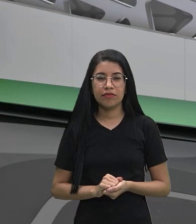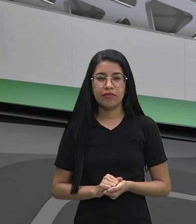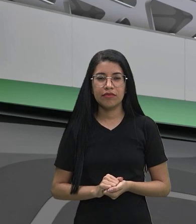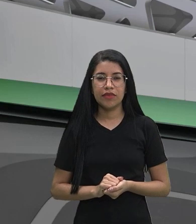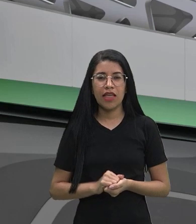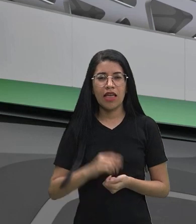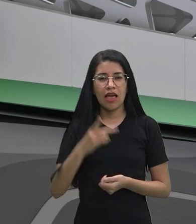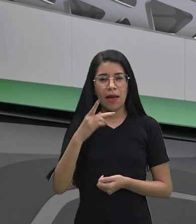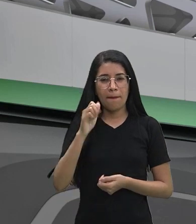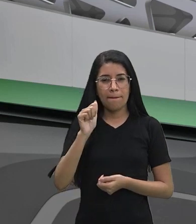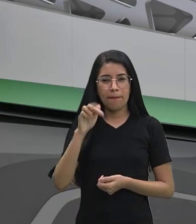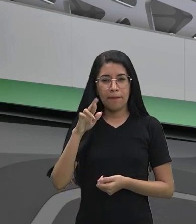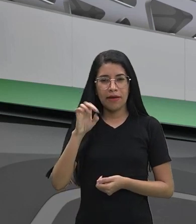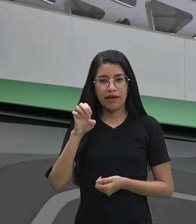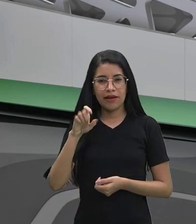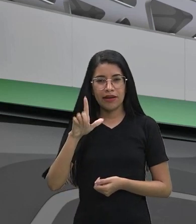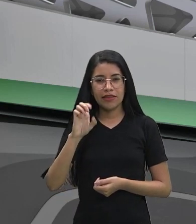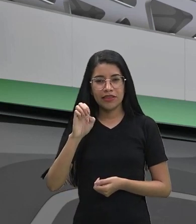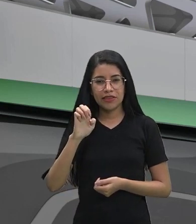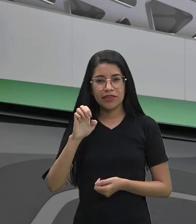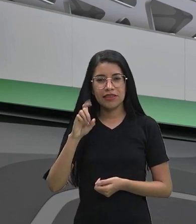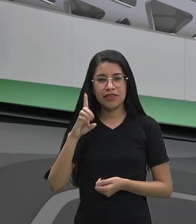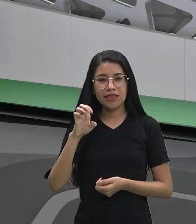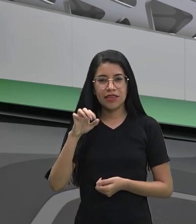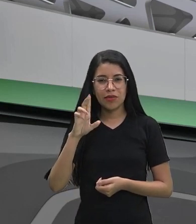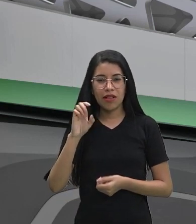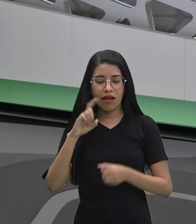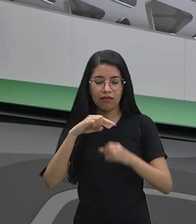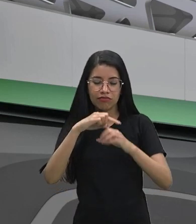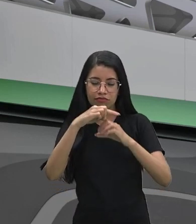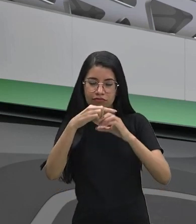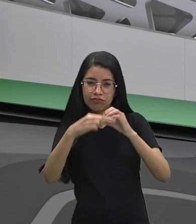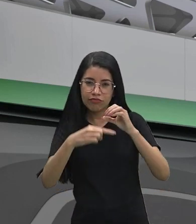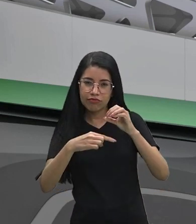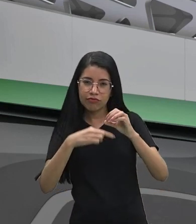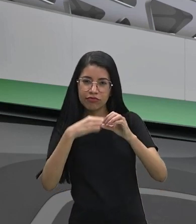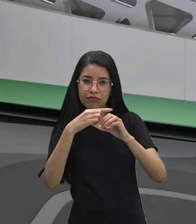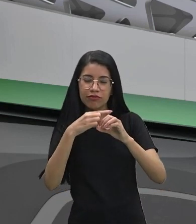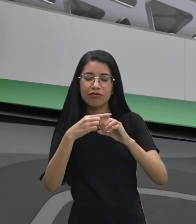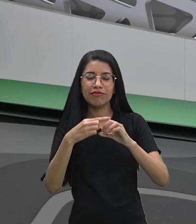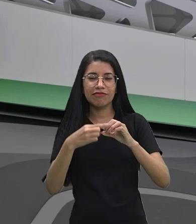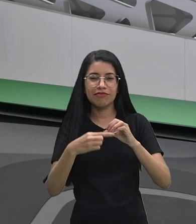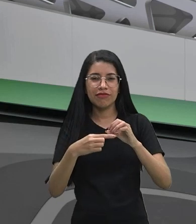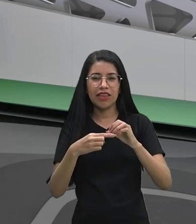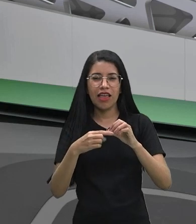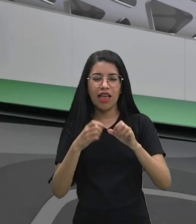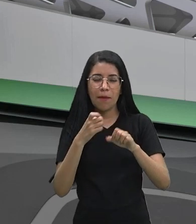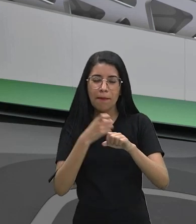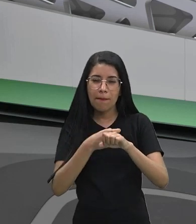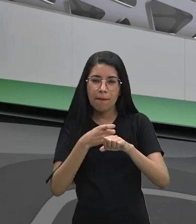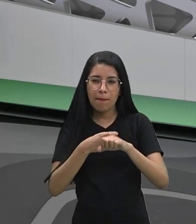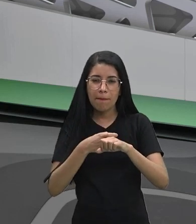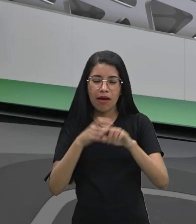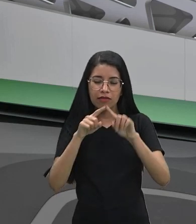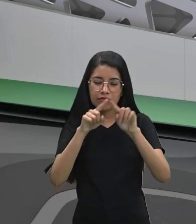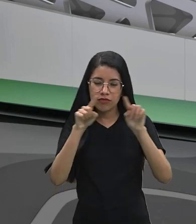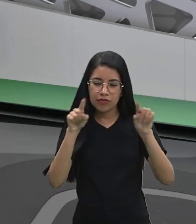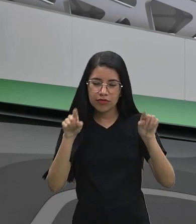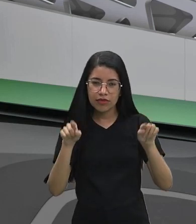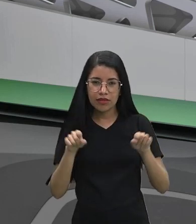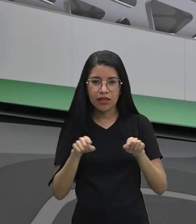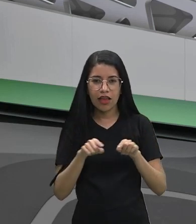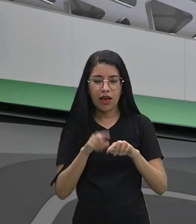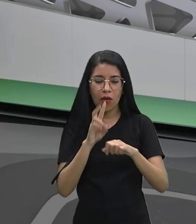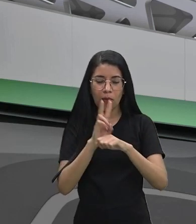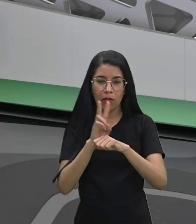Parede celular, a gente não tem parede celular. É uma estrutura muito mais rígida, né, circundando aí a célula. A